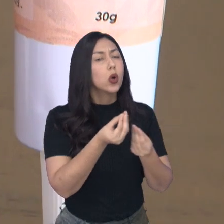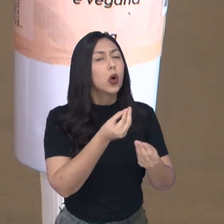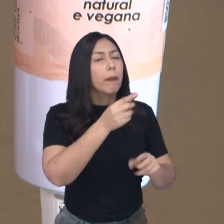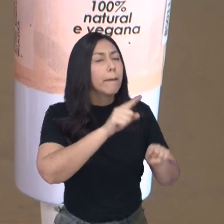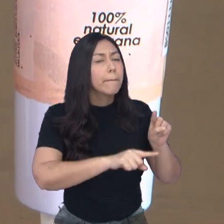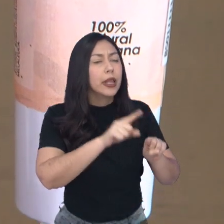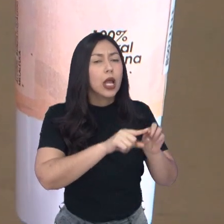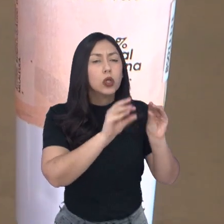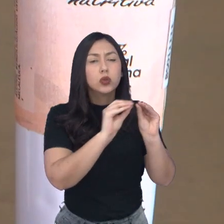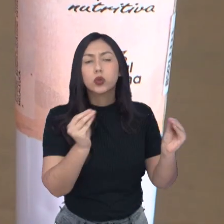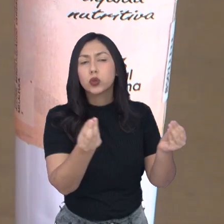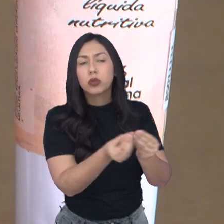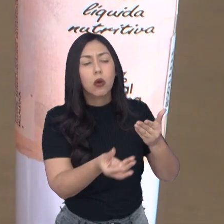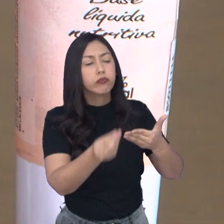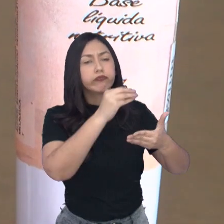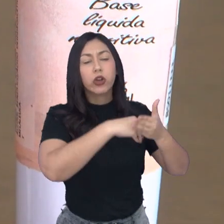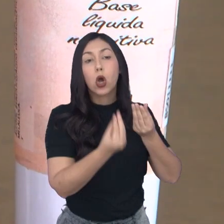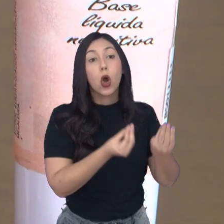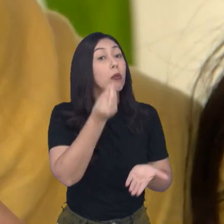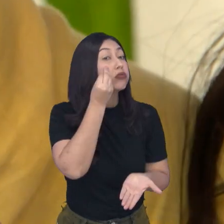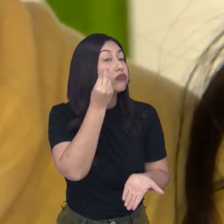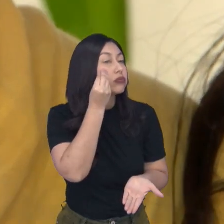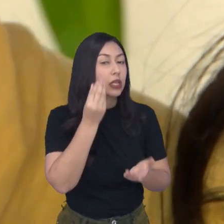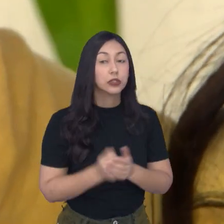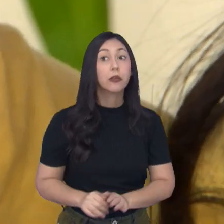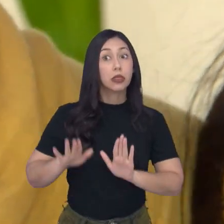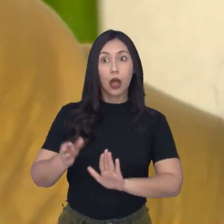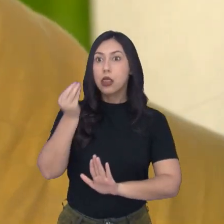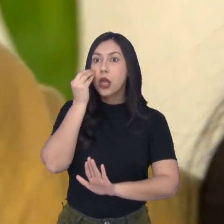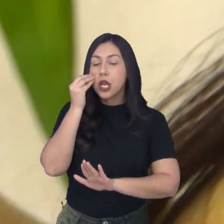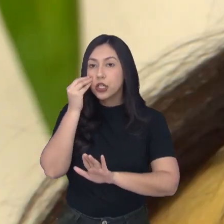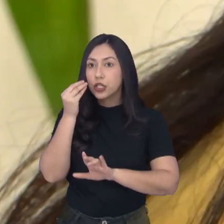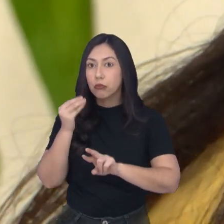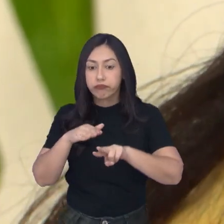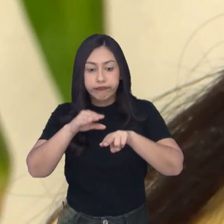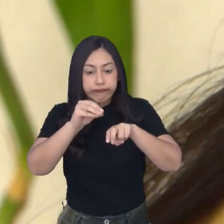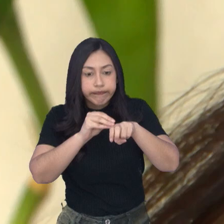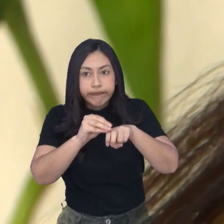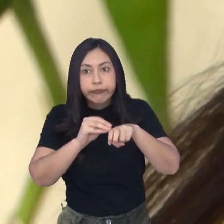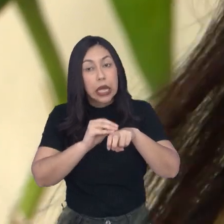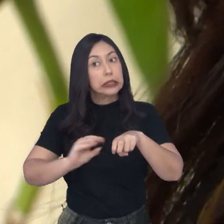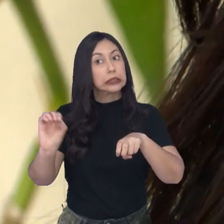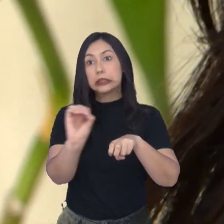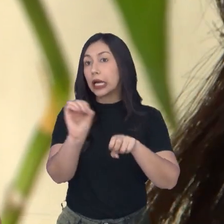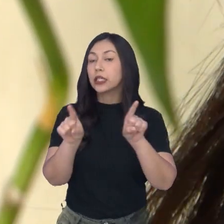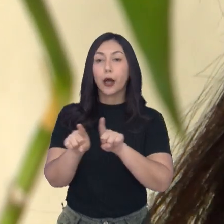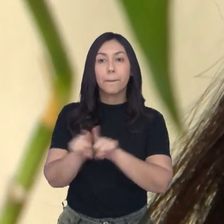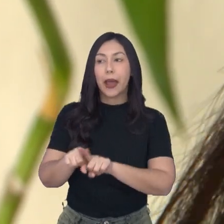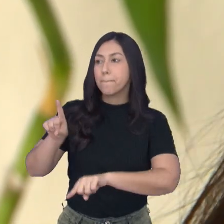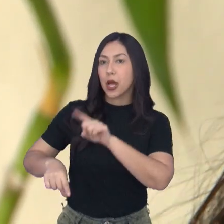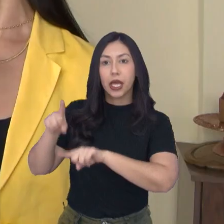nesse produto e como que são feitos os testes? Então, a gente não testa em animais e não tem nenhum ativo de origem animal.